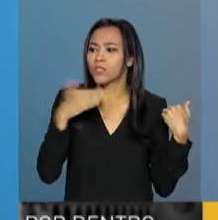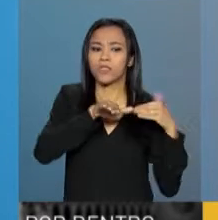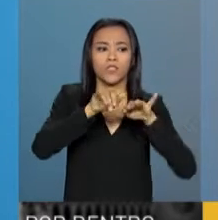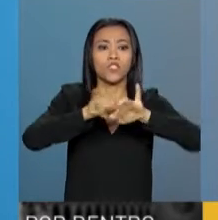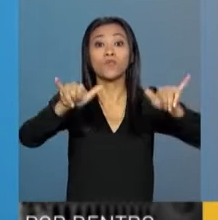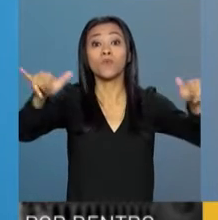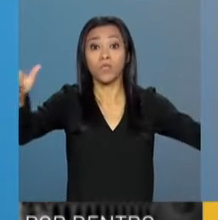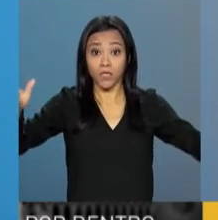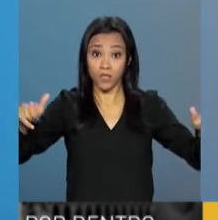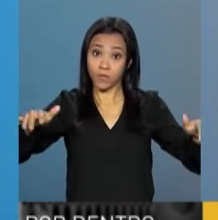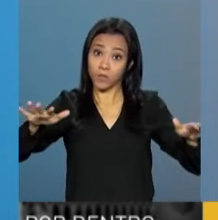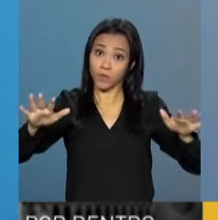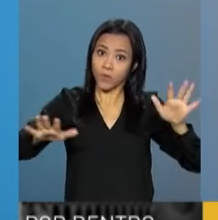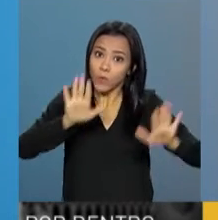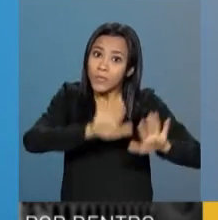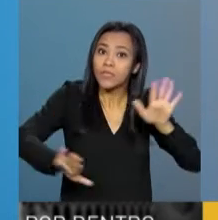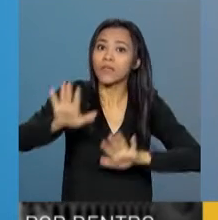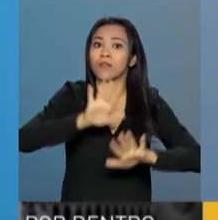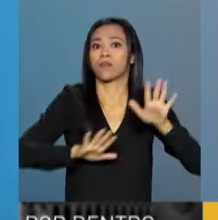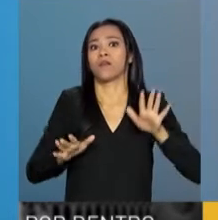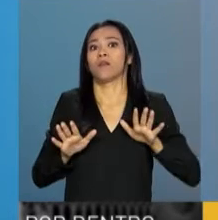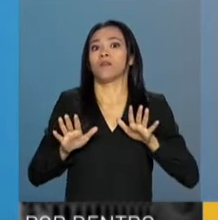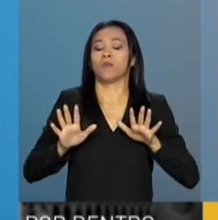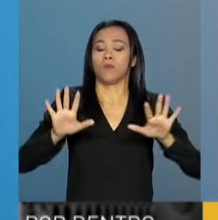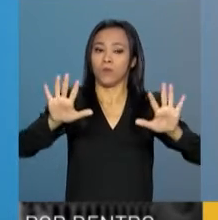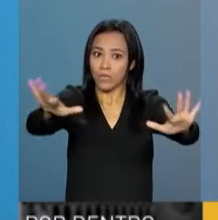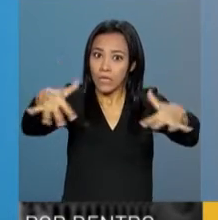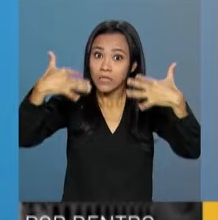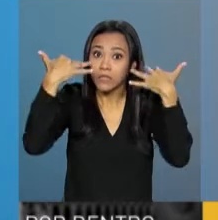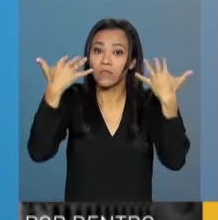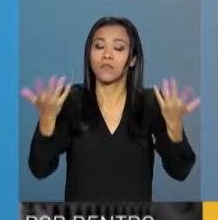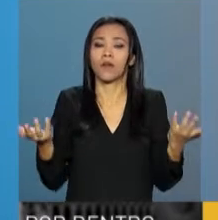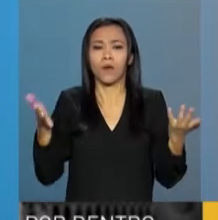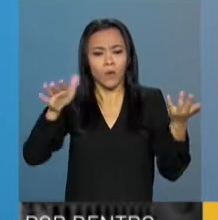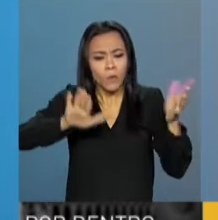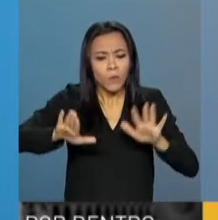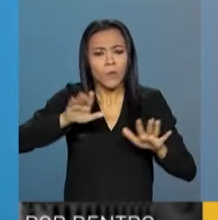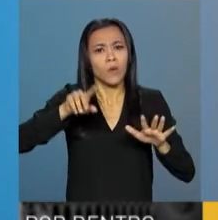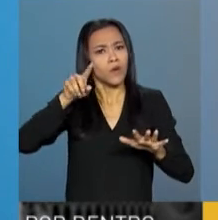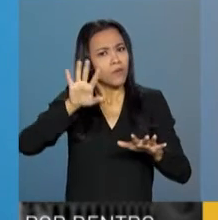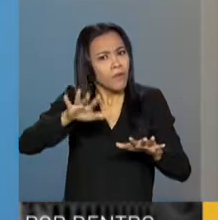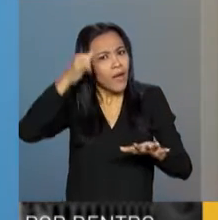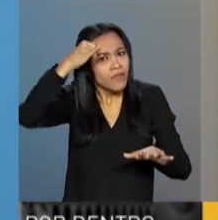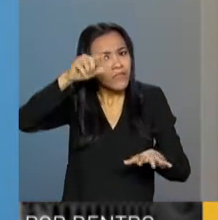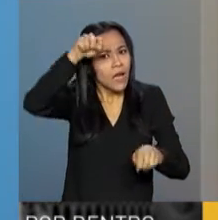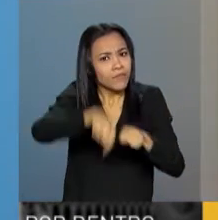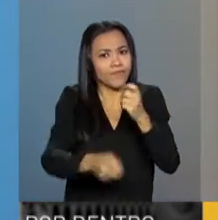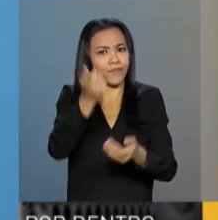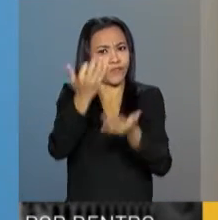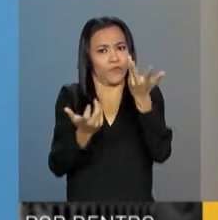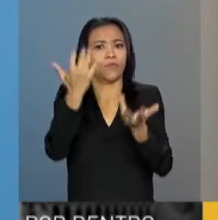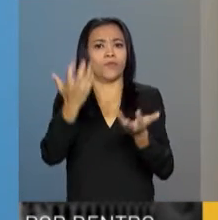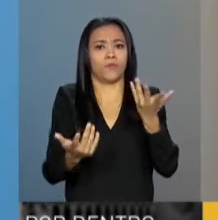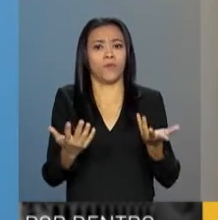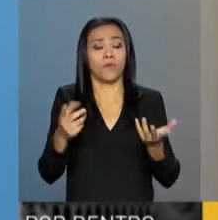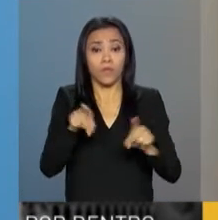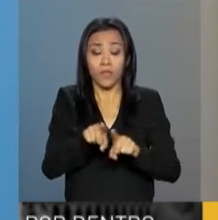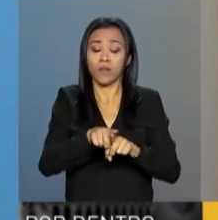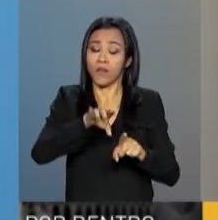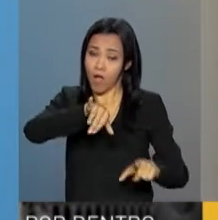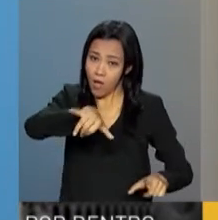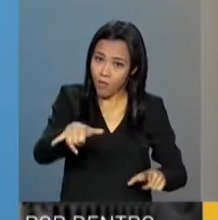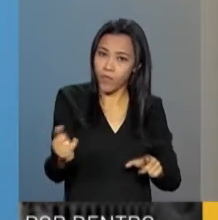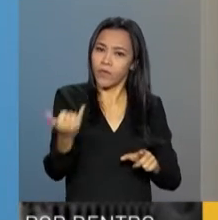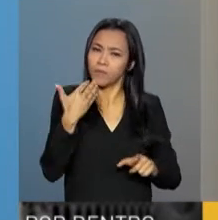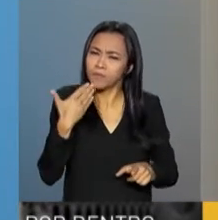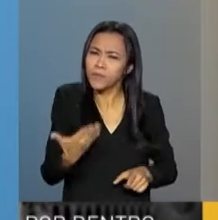educação ambiental, de chamamento da população para os cuidados que tem que ter para não gerar o fogo. E aproveito a oportunidade aqui